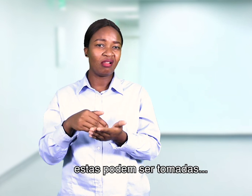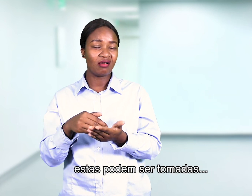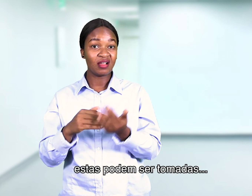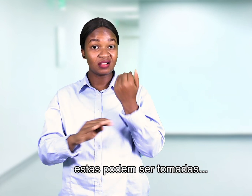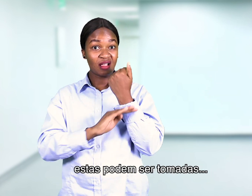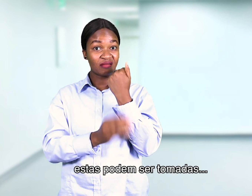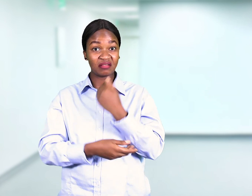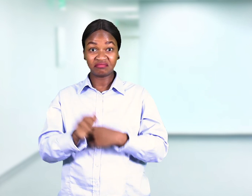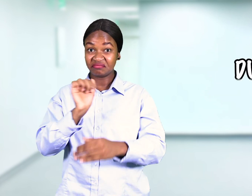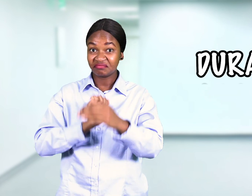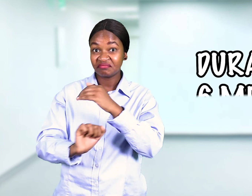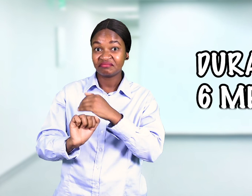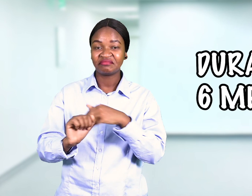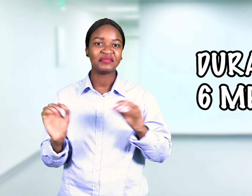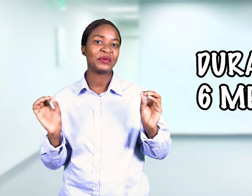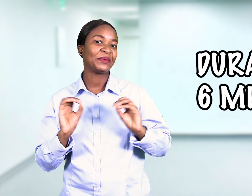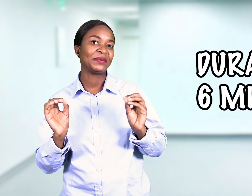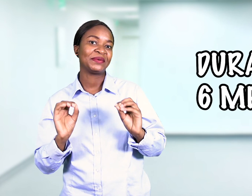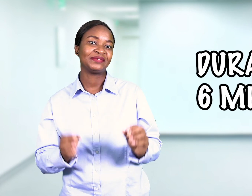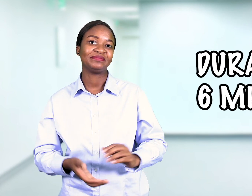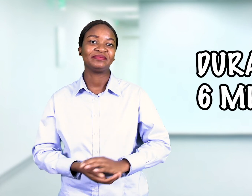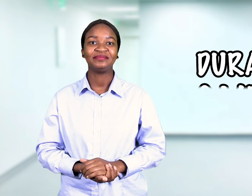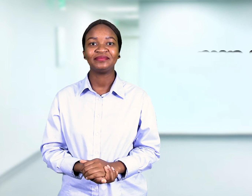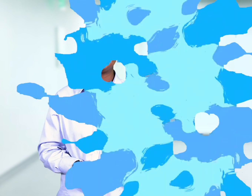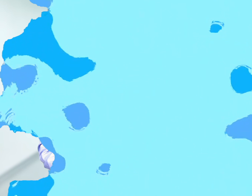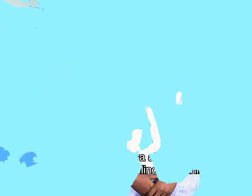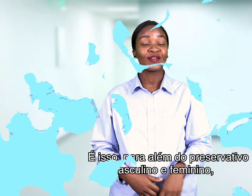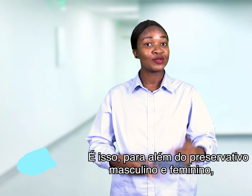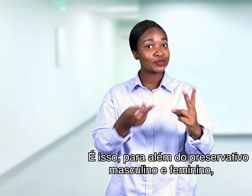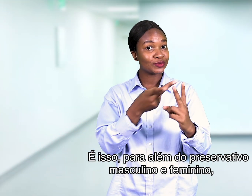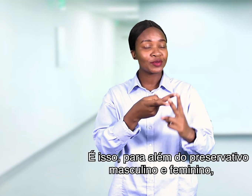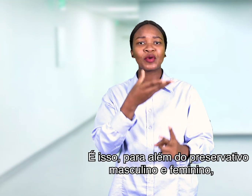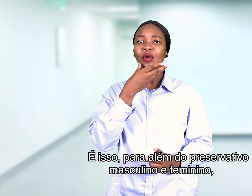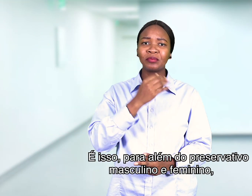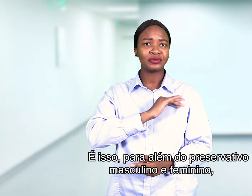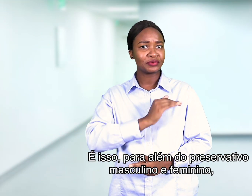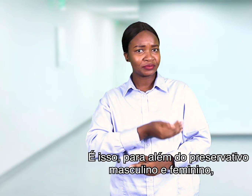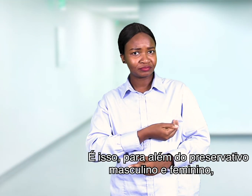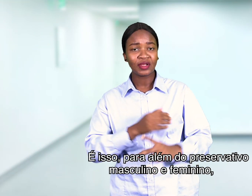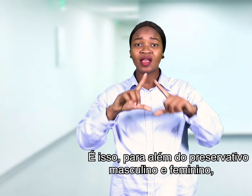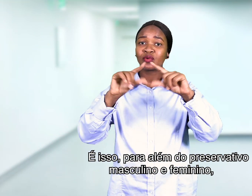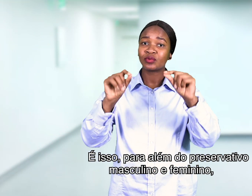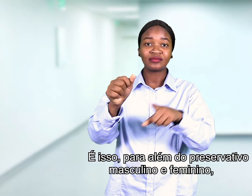Estas podem ser tomadas num intervalo de 6 meses. É isso! Para além do preservativo masculino e feminino,